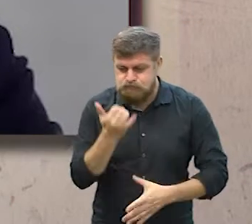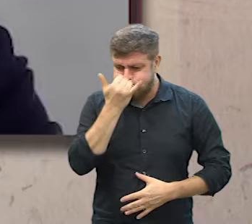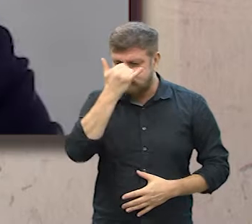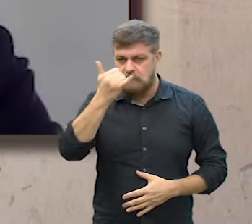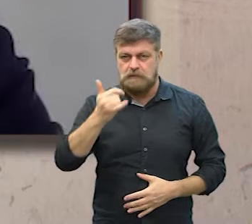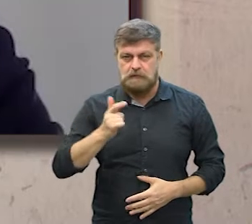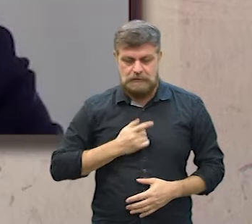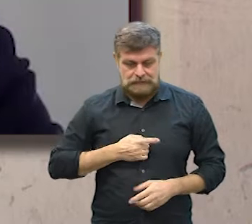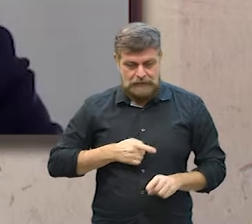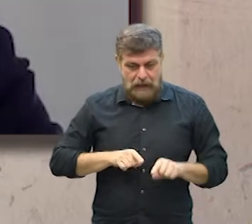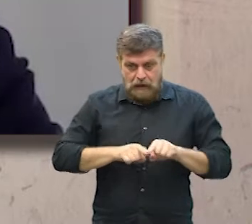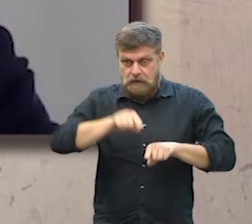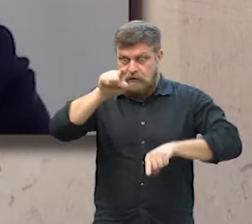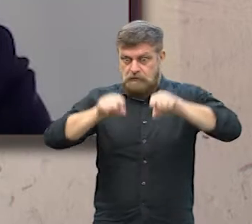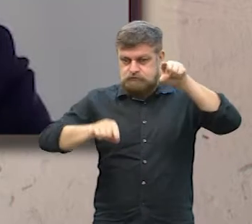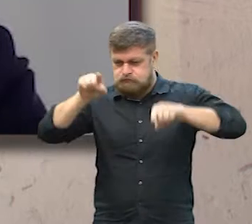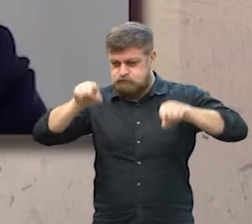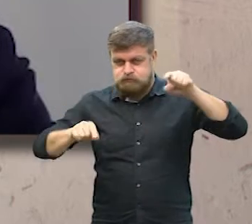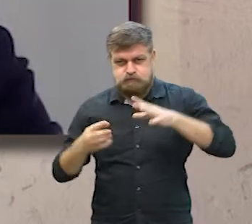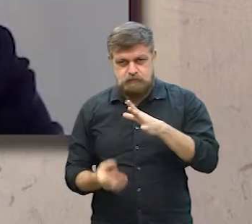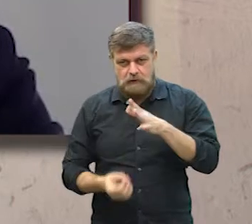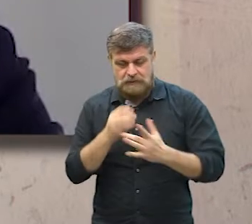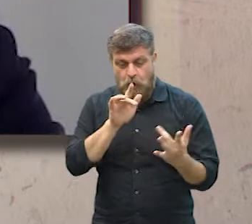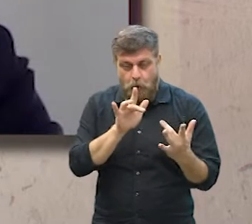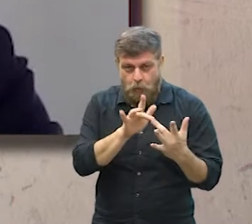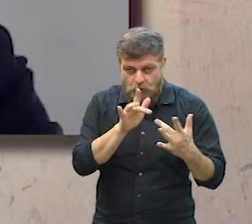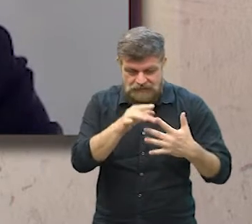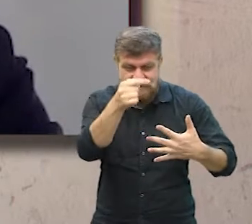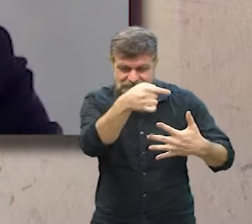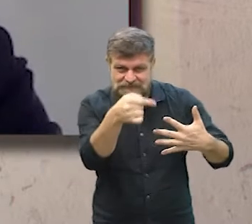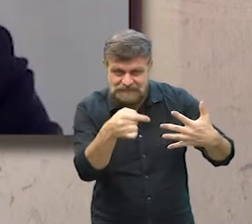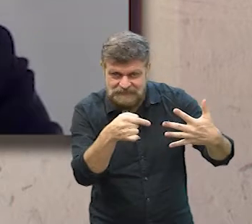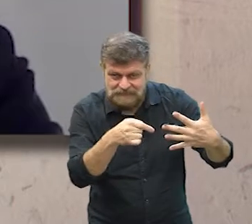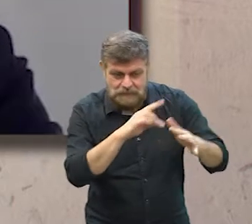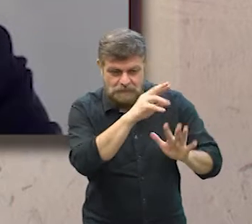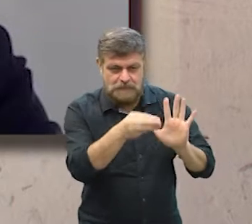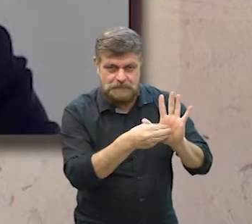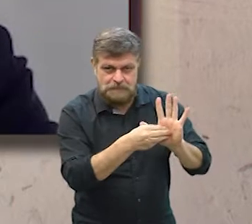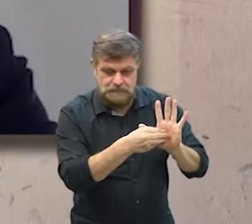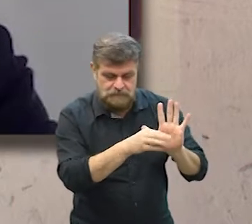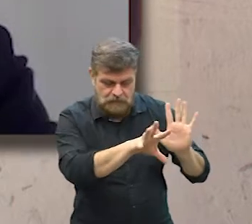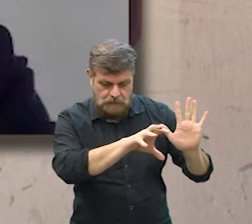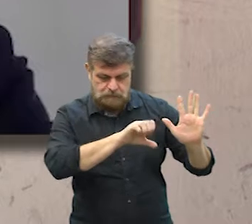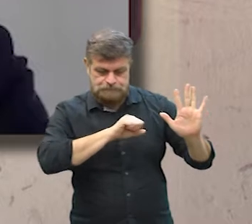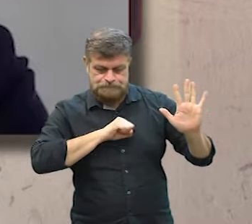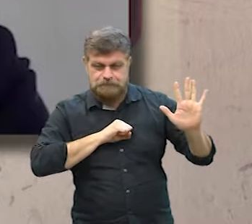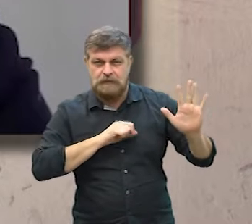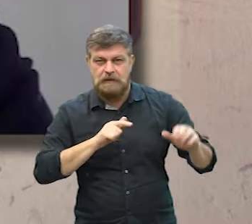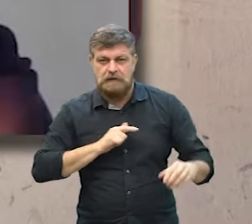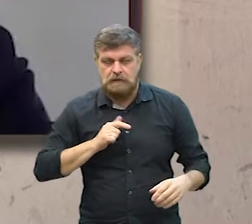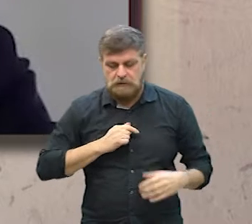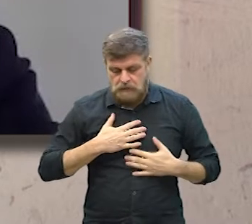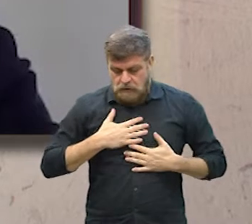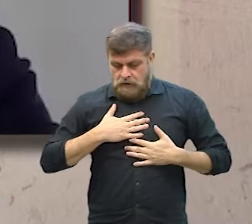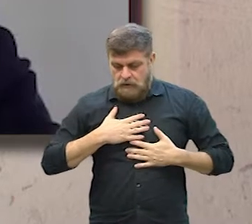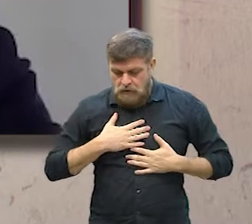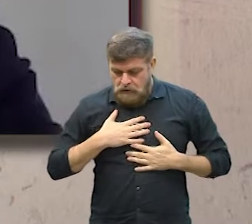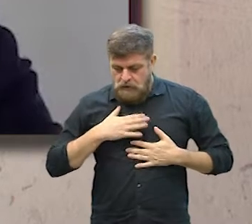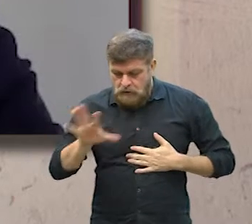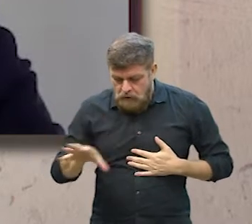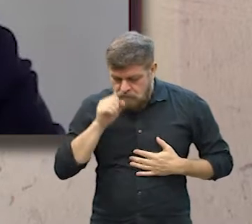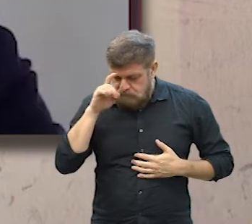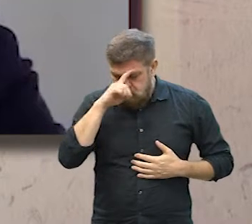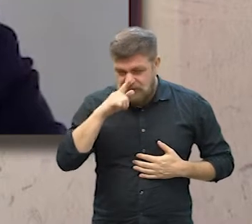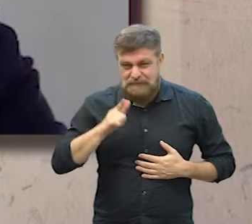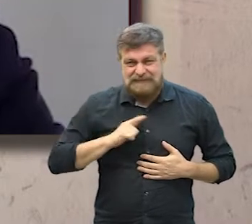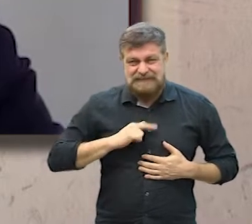crise. Eles não causam a doença por si, né? A doença realmente é o contato com aqueles agentes do meio ambiente a qual a pessoa é alérgica e que também podem dar crise.